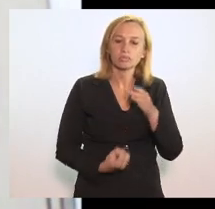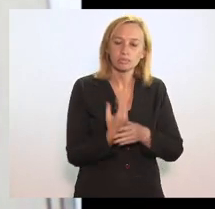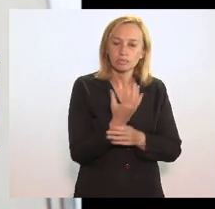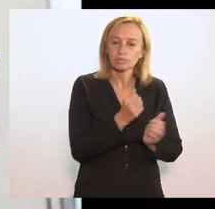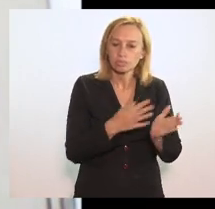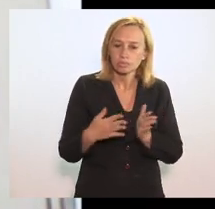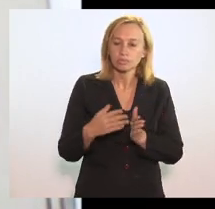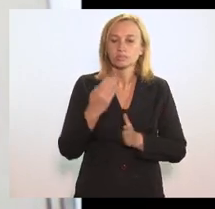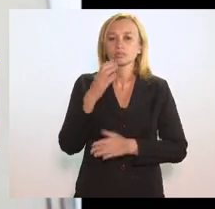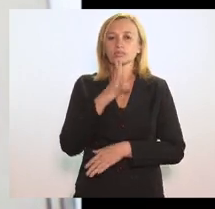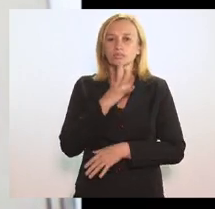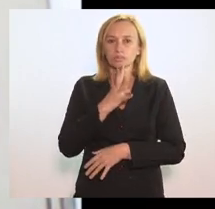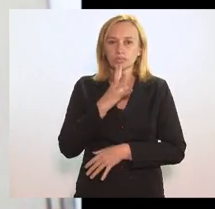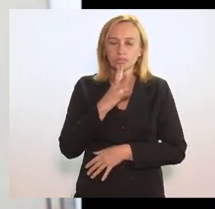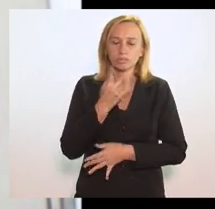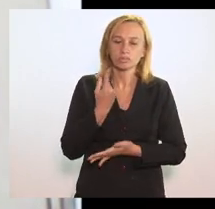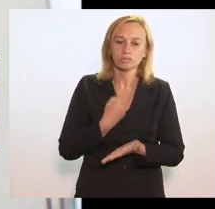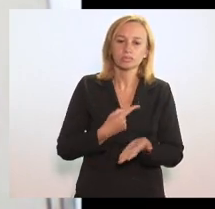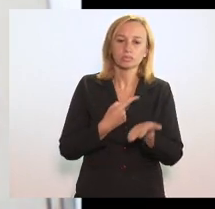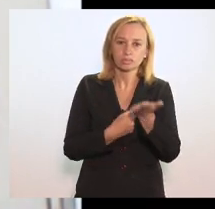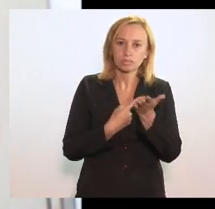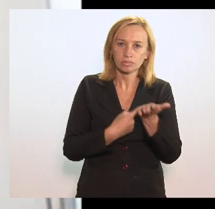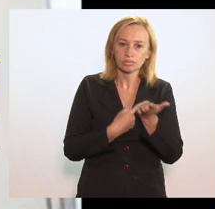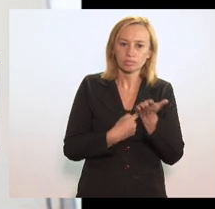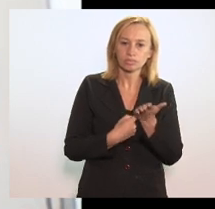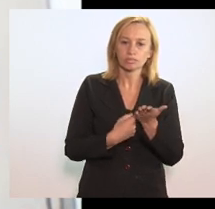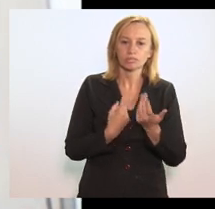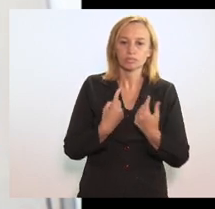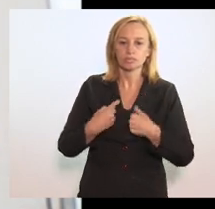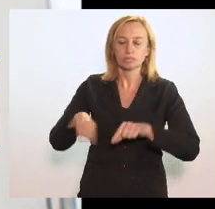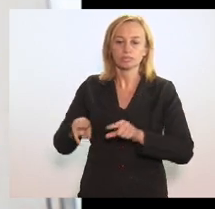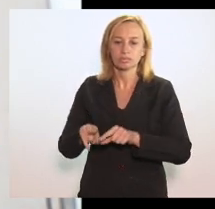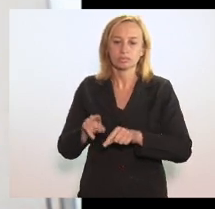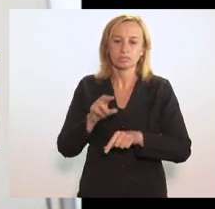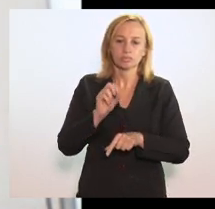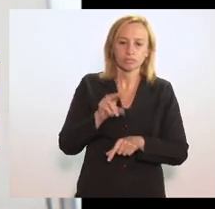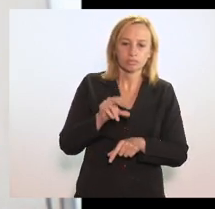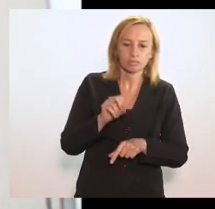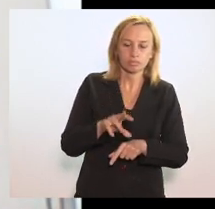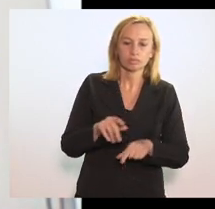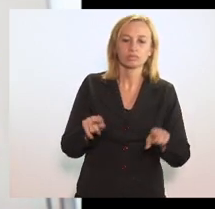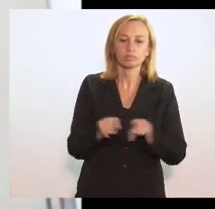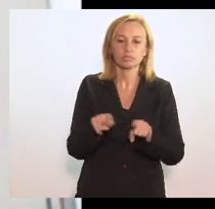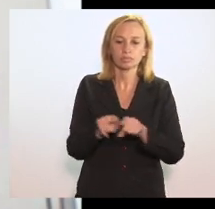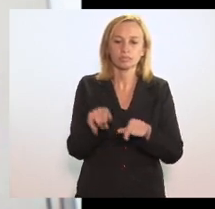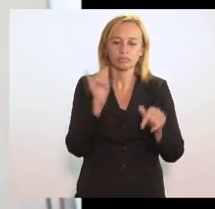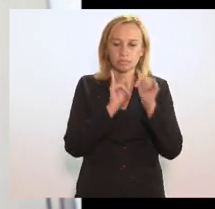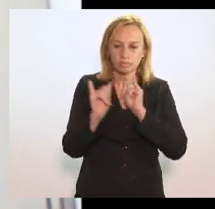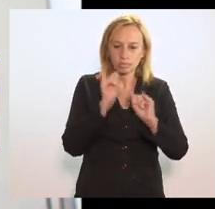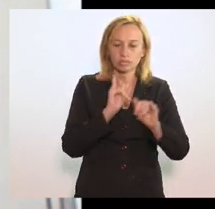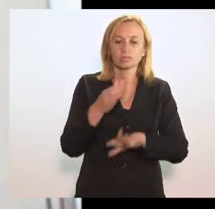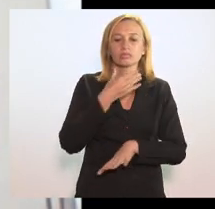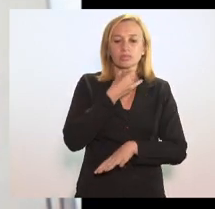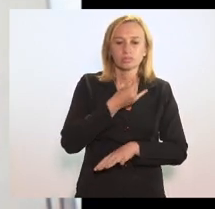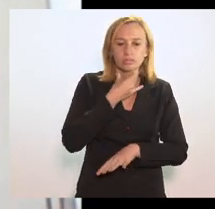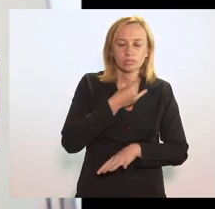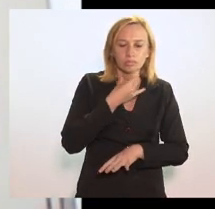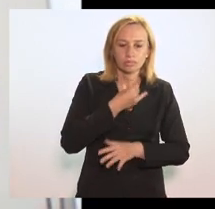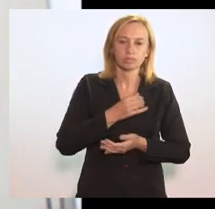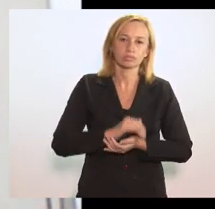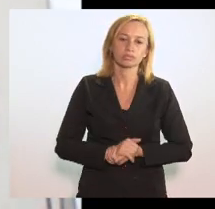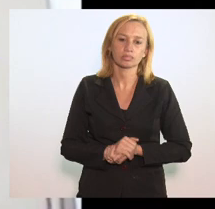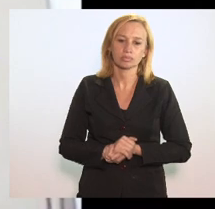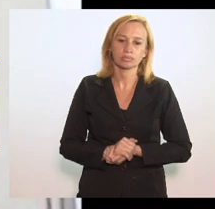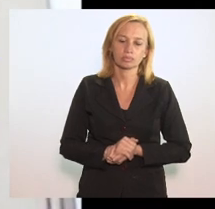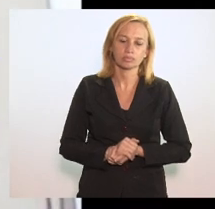de conhecimento que nos ajuda a enfrentar o vírus e as notícias falsas, e o negacionismo e